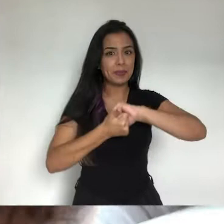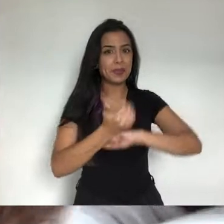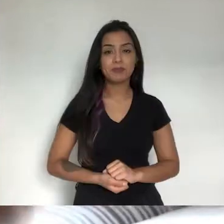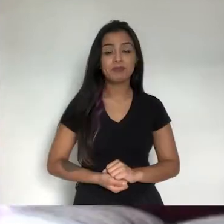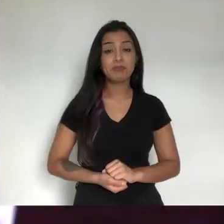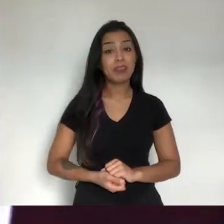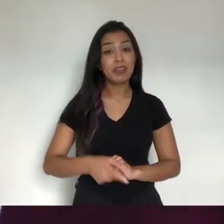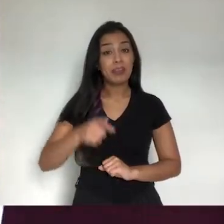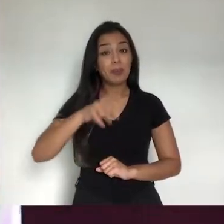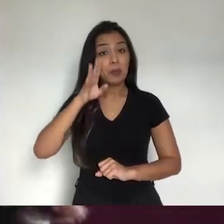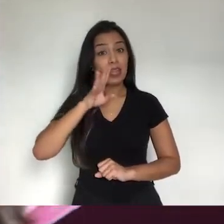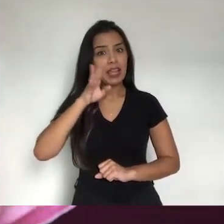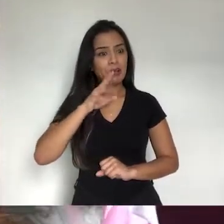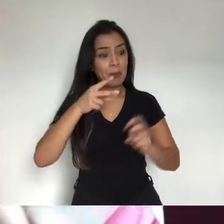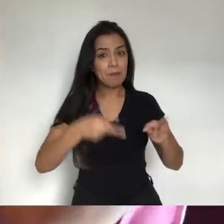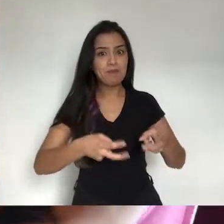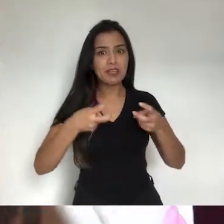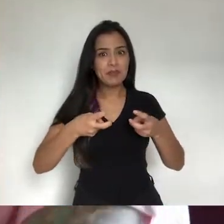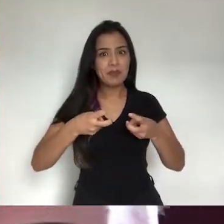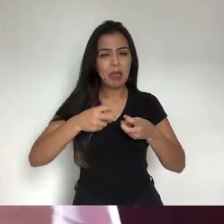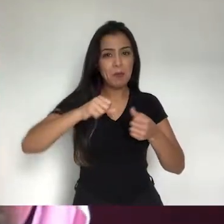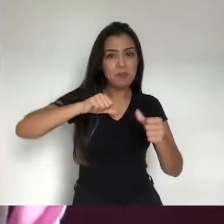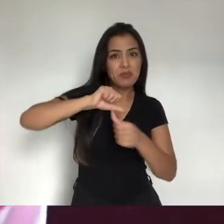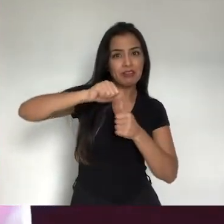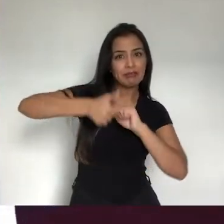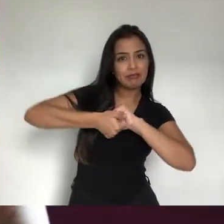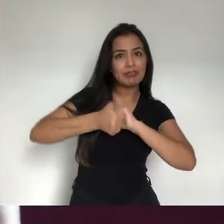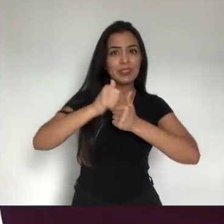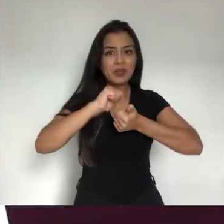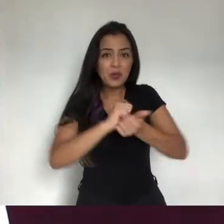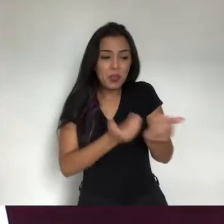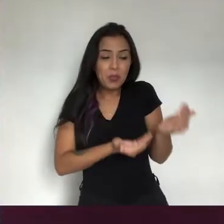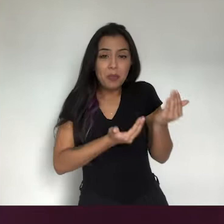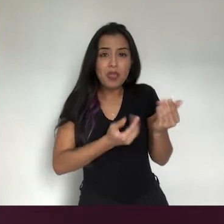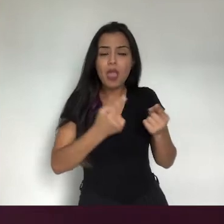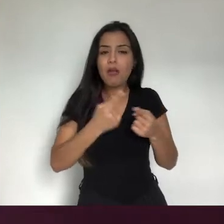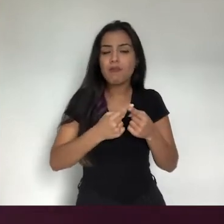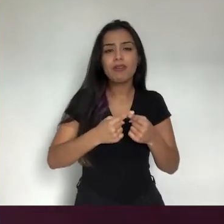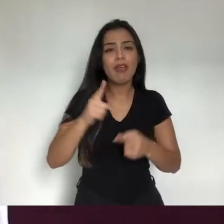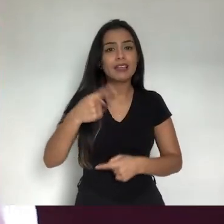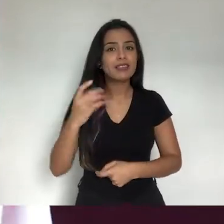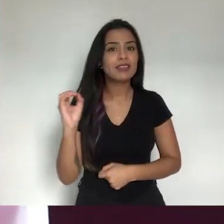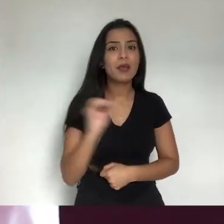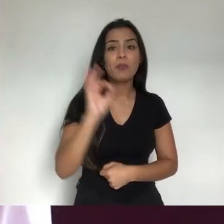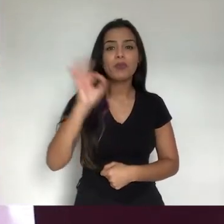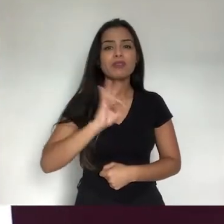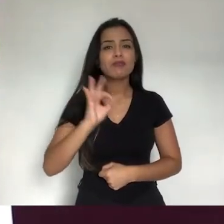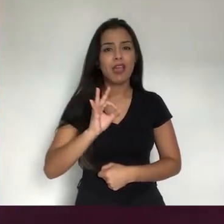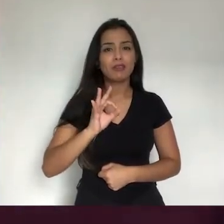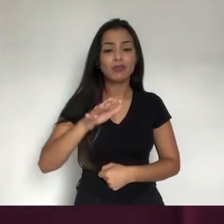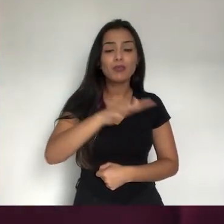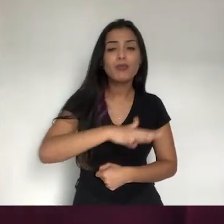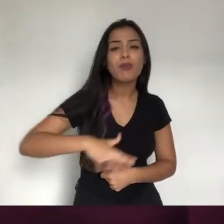filha. E é muito legal perceber a introdução alimentar de um bebê, porque tá 100% inserido no ambiente